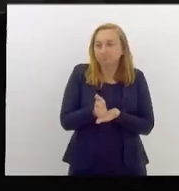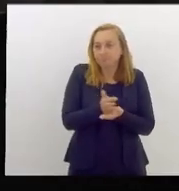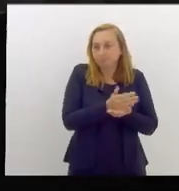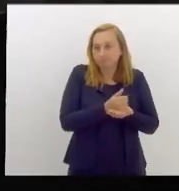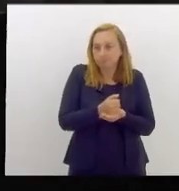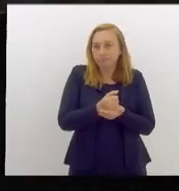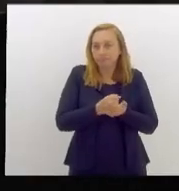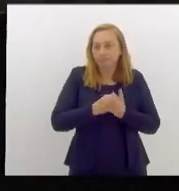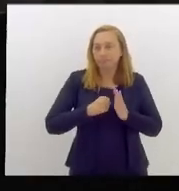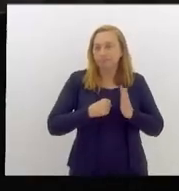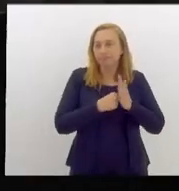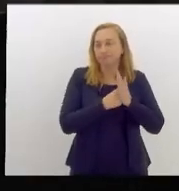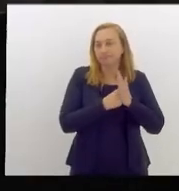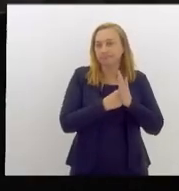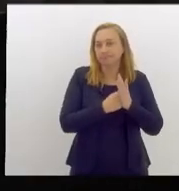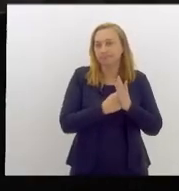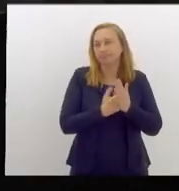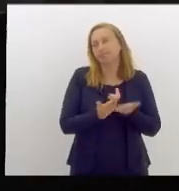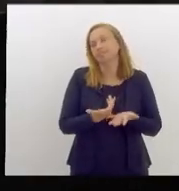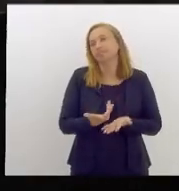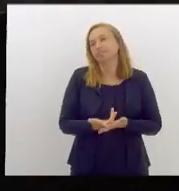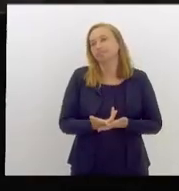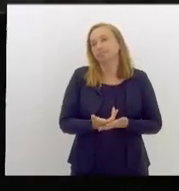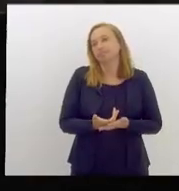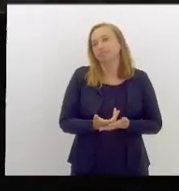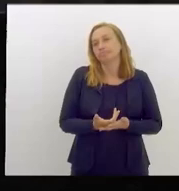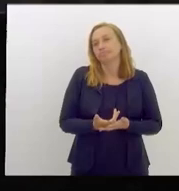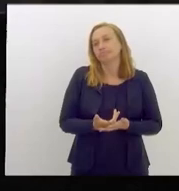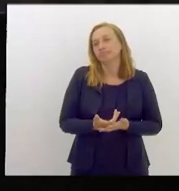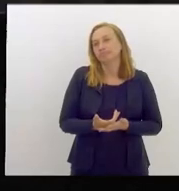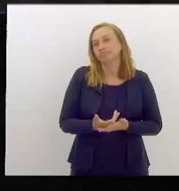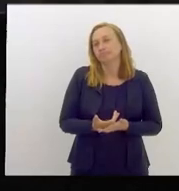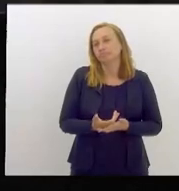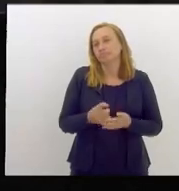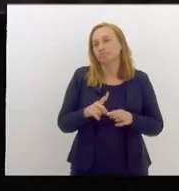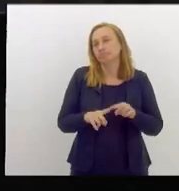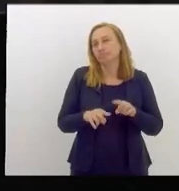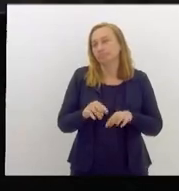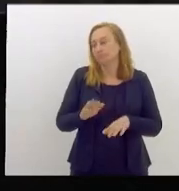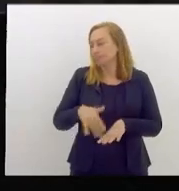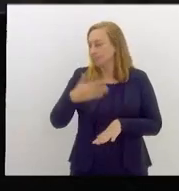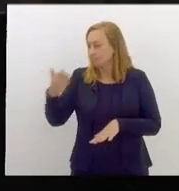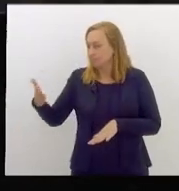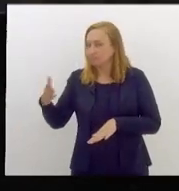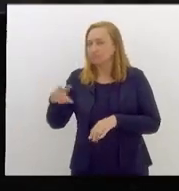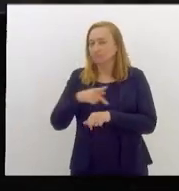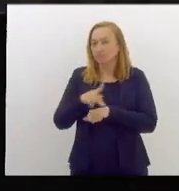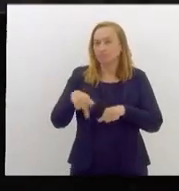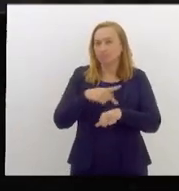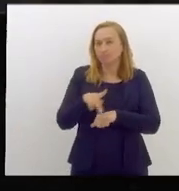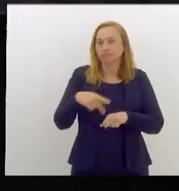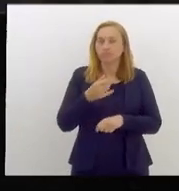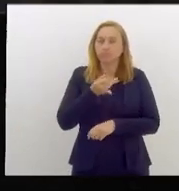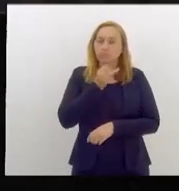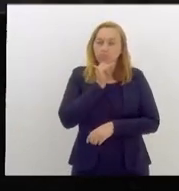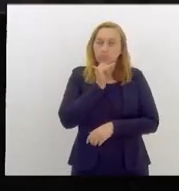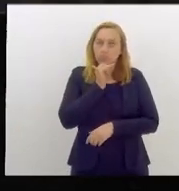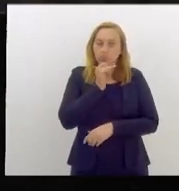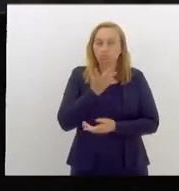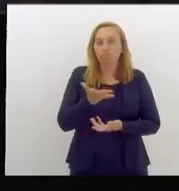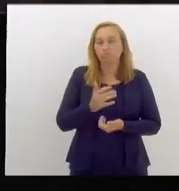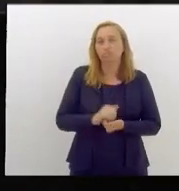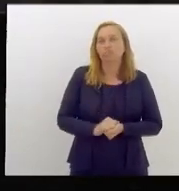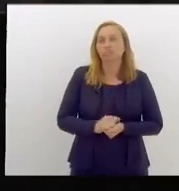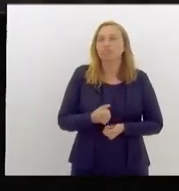é impactada por elementos internacionais por situações internacionais como por exemplo né